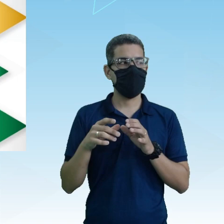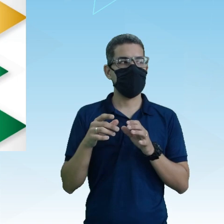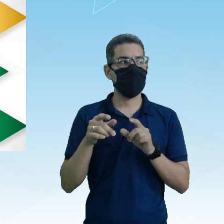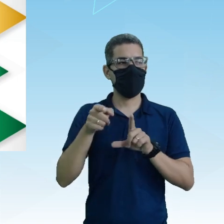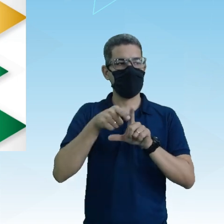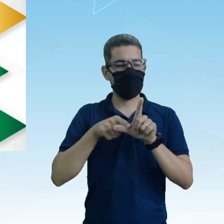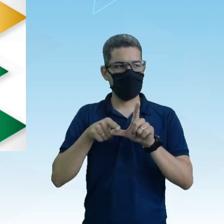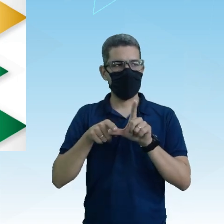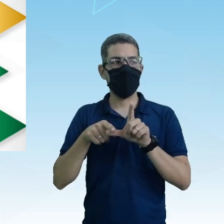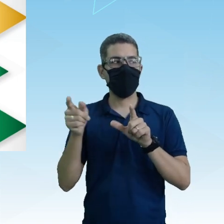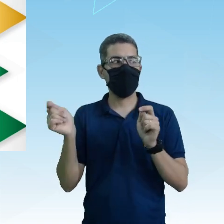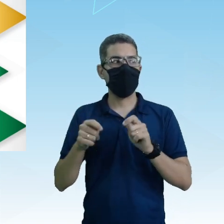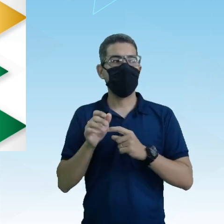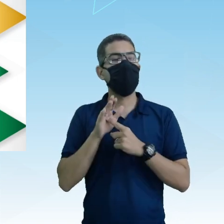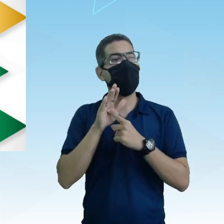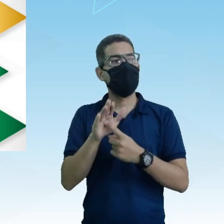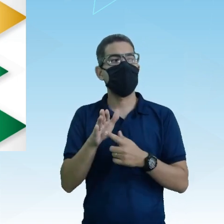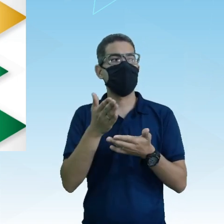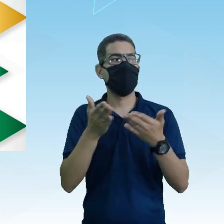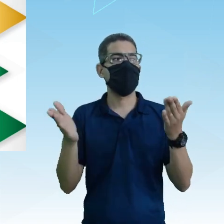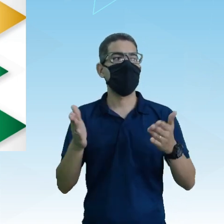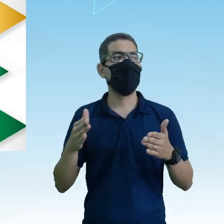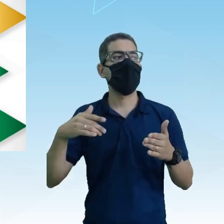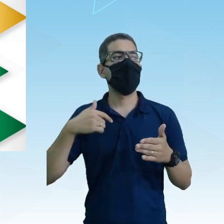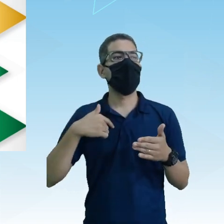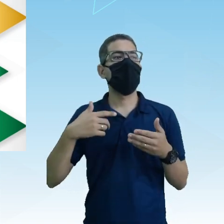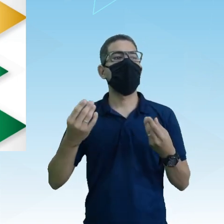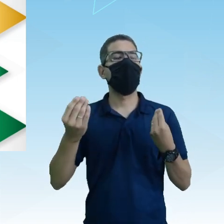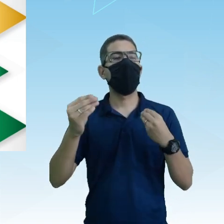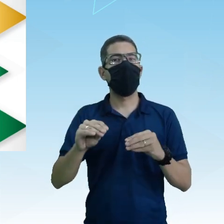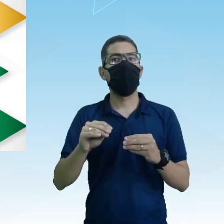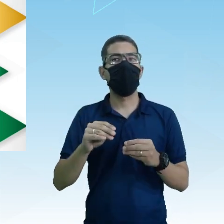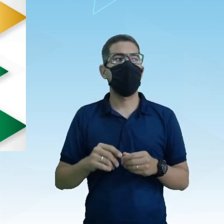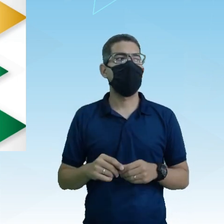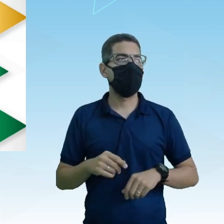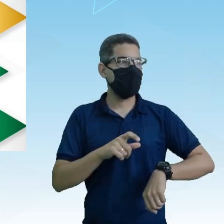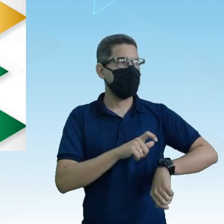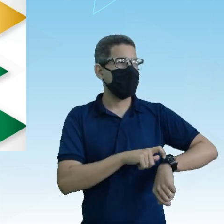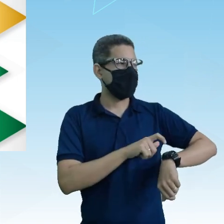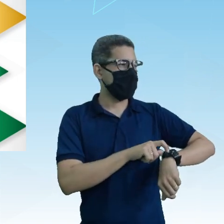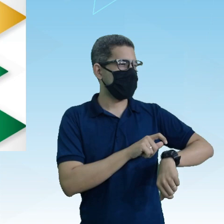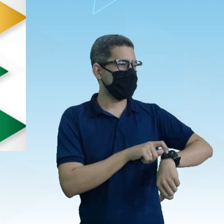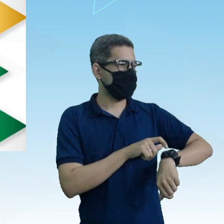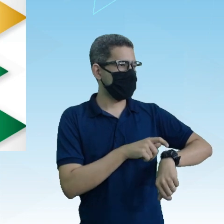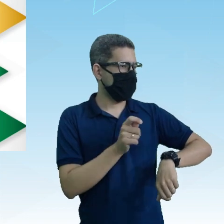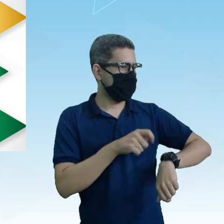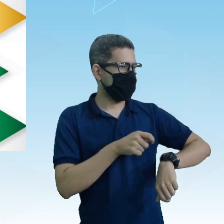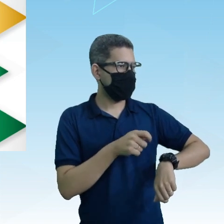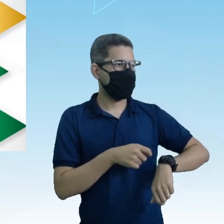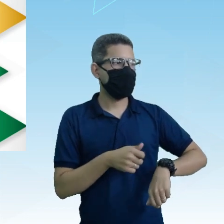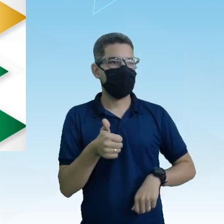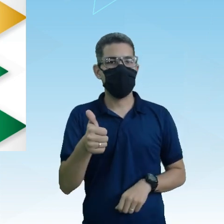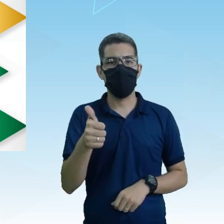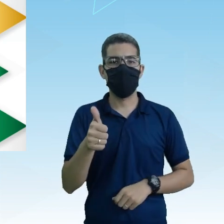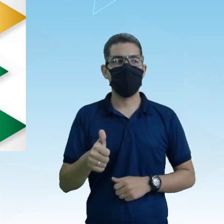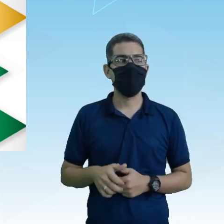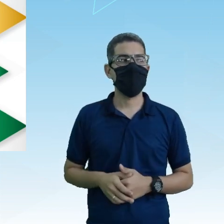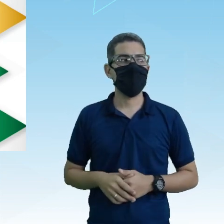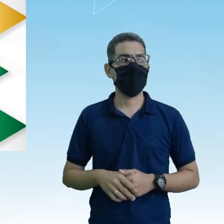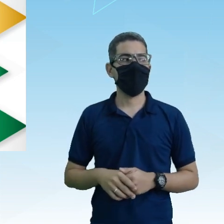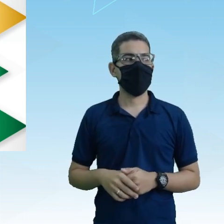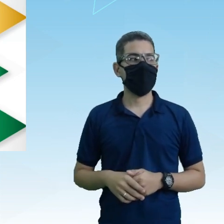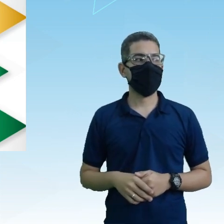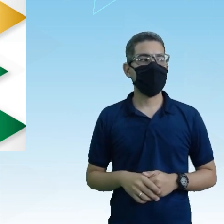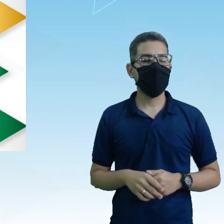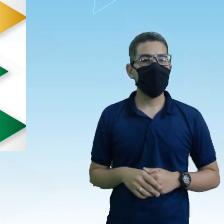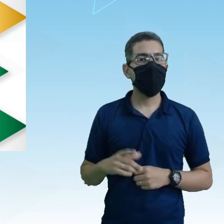vocês, por favor, não esquece. Já vou colocar aqui. Oh, tem tempo ainda aí, Manuel? Tem tempo? Tem? Então, beleza. Já vou falar